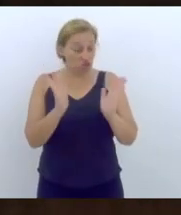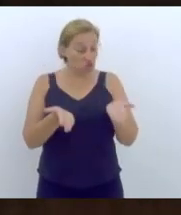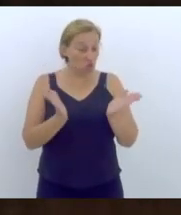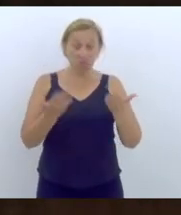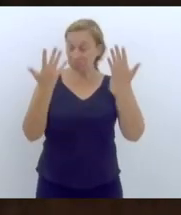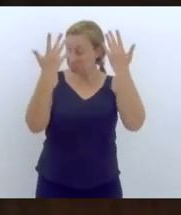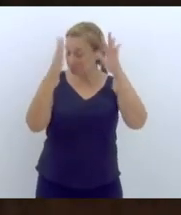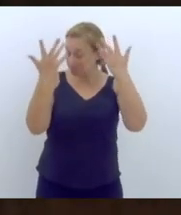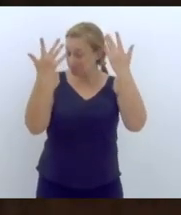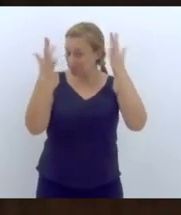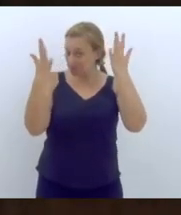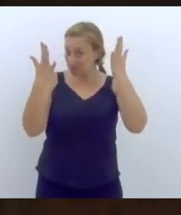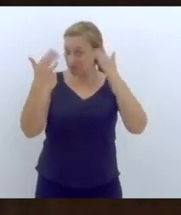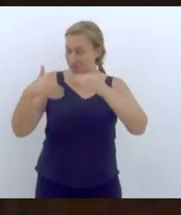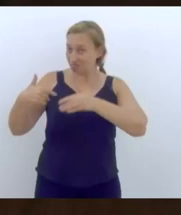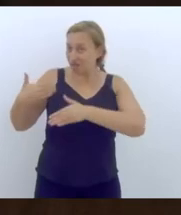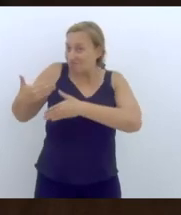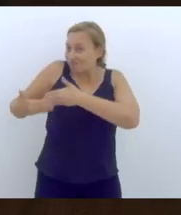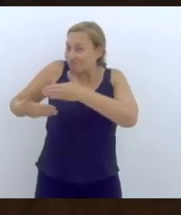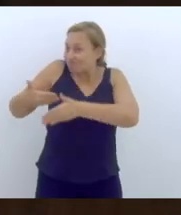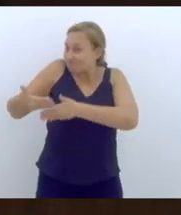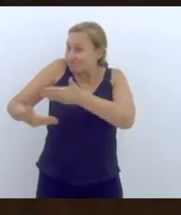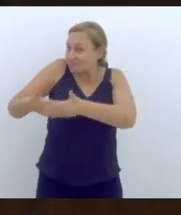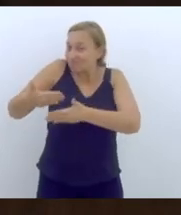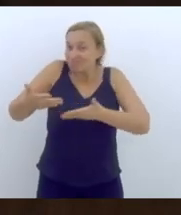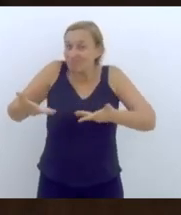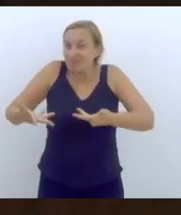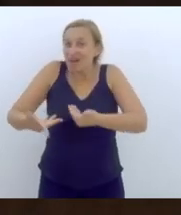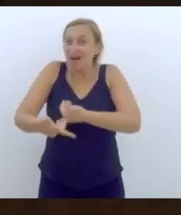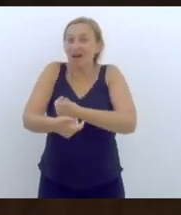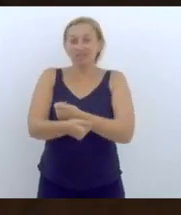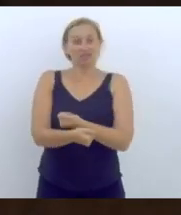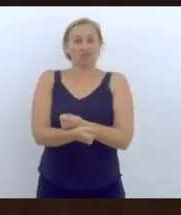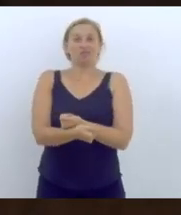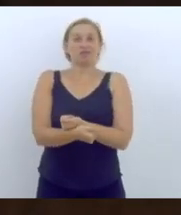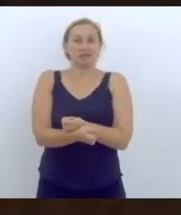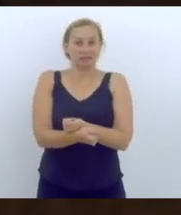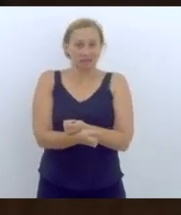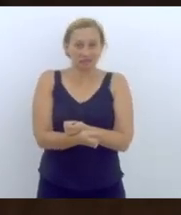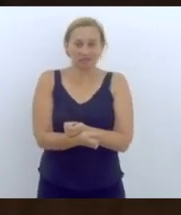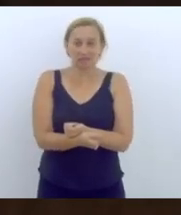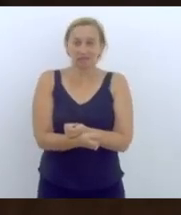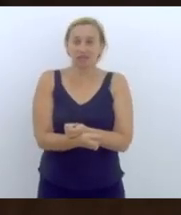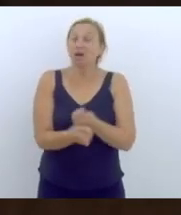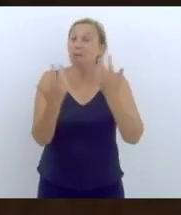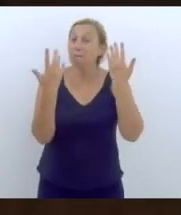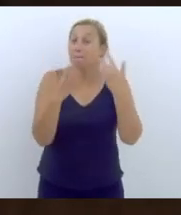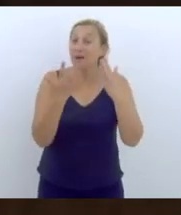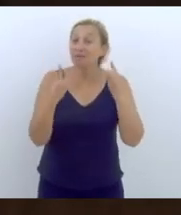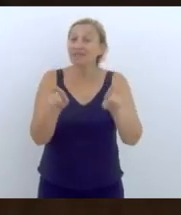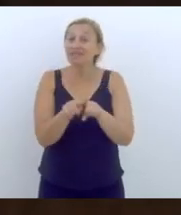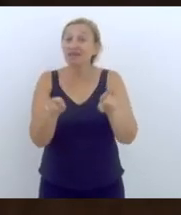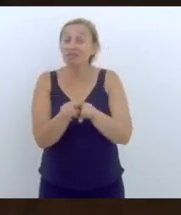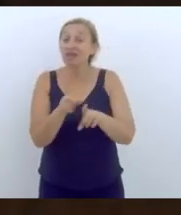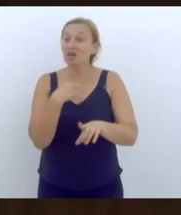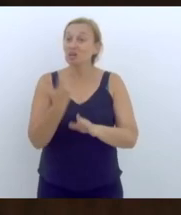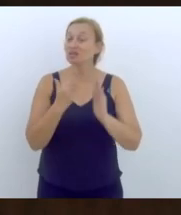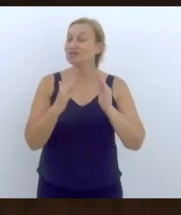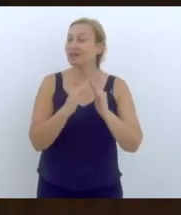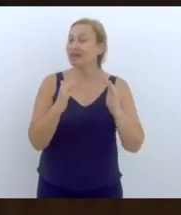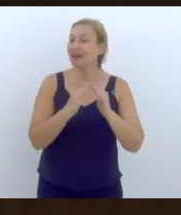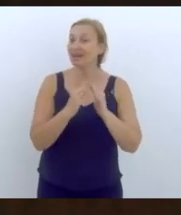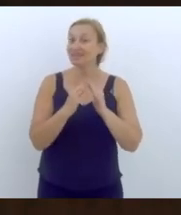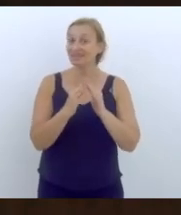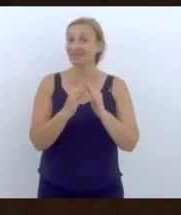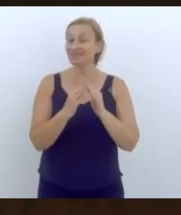Parabenizar Vossa Excelência, que tem uma trajetória belíssima. E celebrar também o fato da nossa Casa